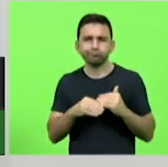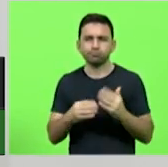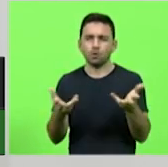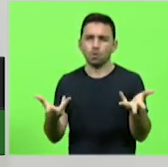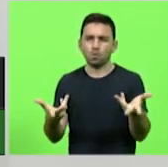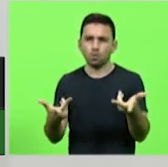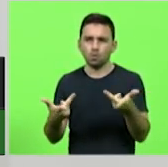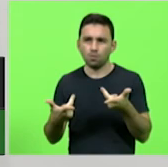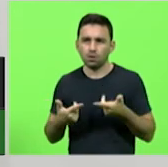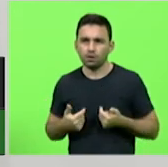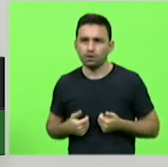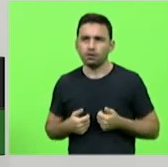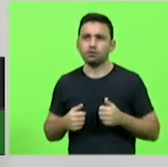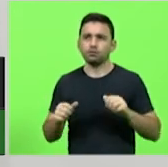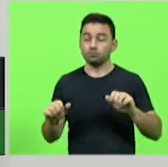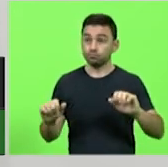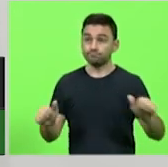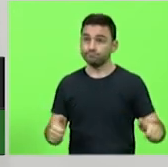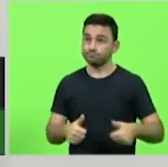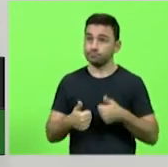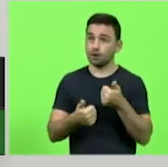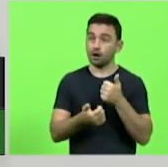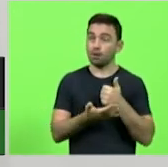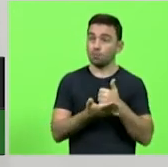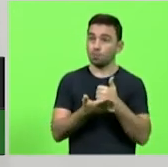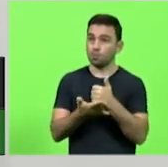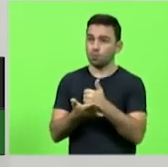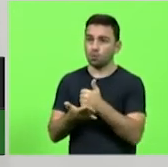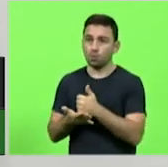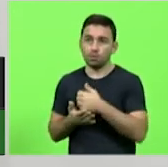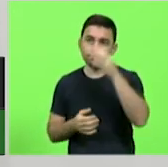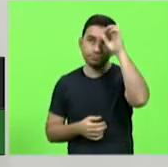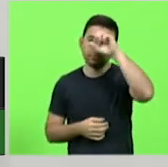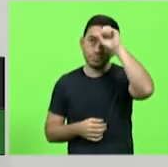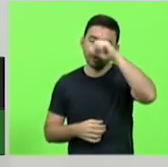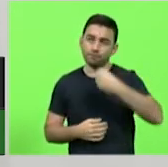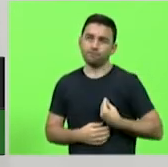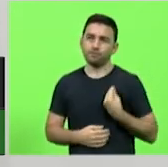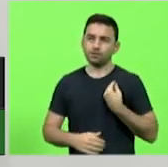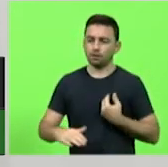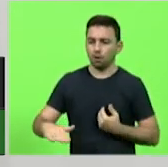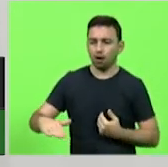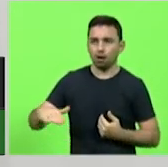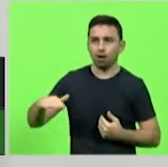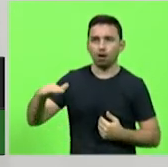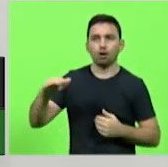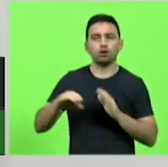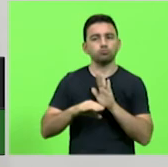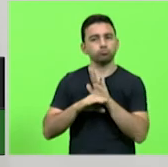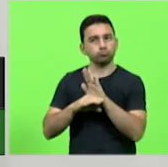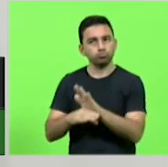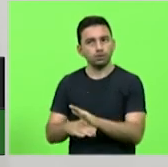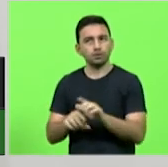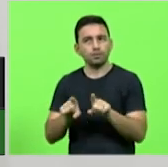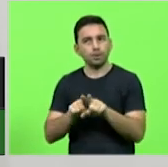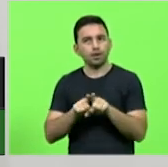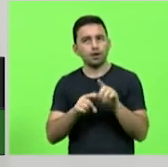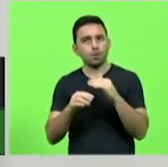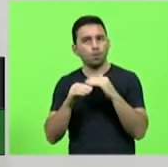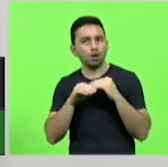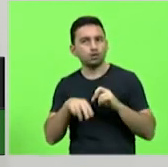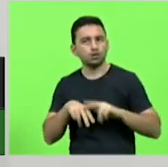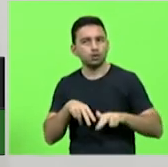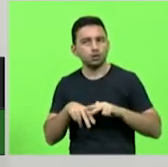qualidade, promover oportunidades de aprendizagem ao longo da vida para todos. Alcançar a igualdade de gênero